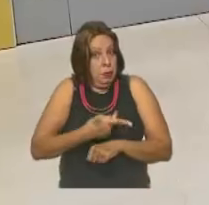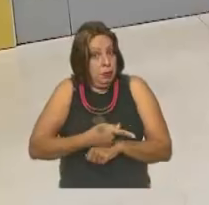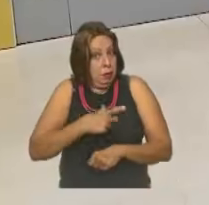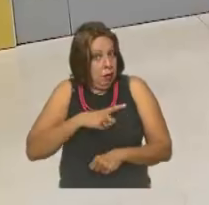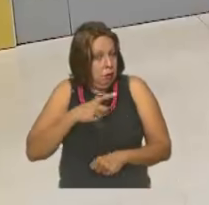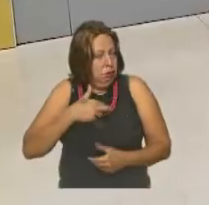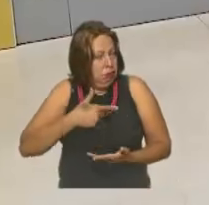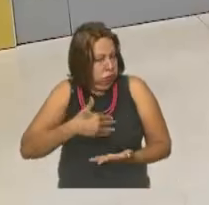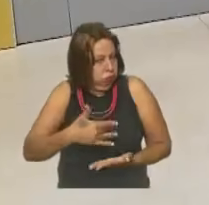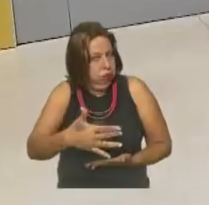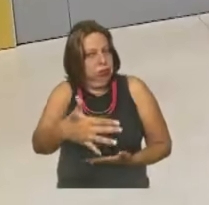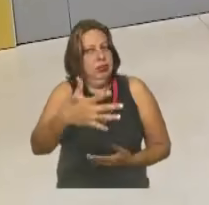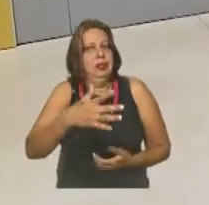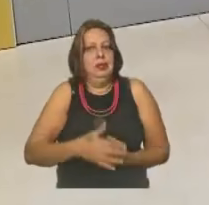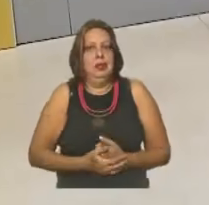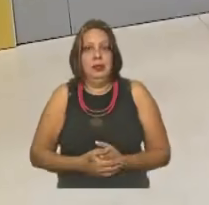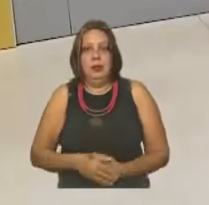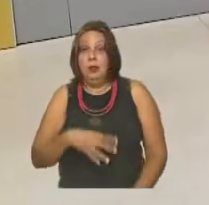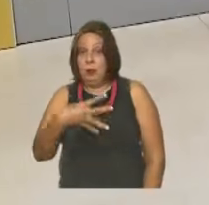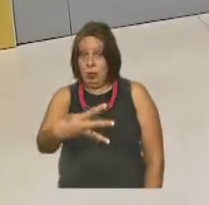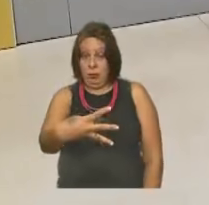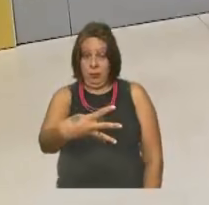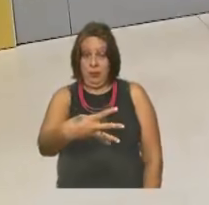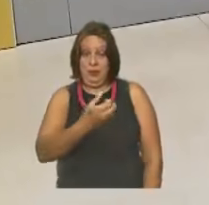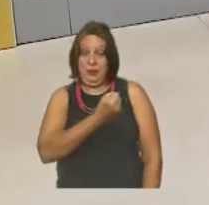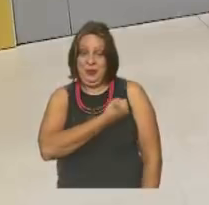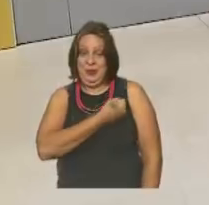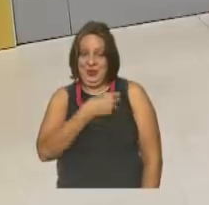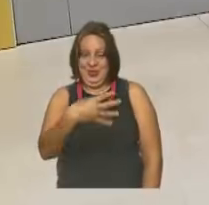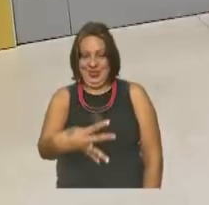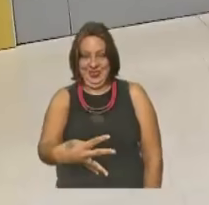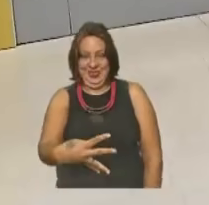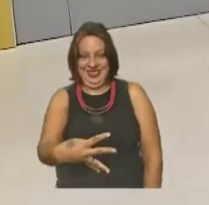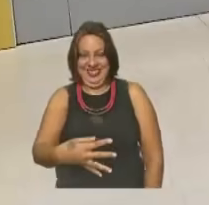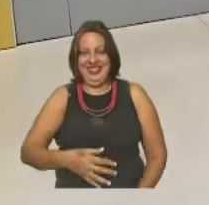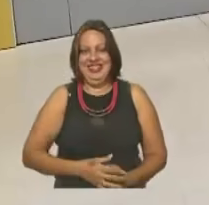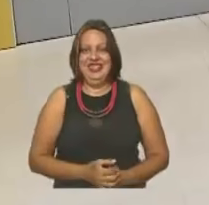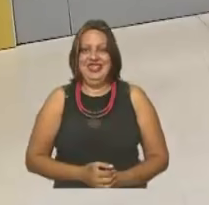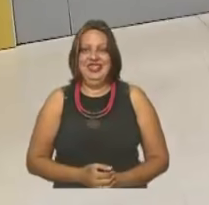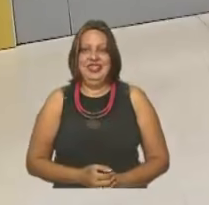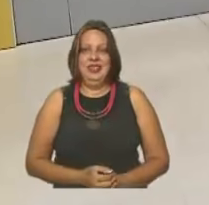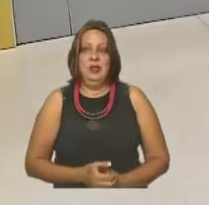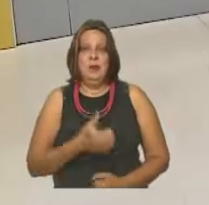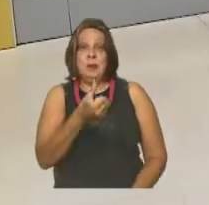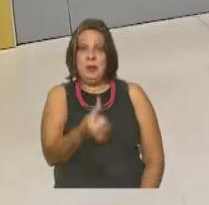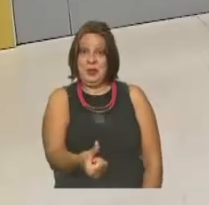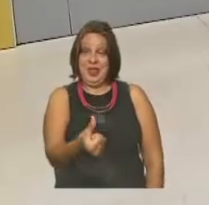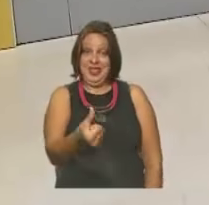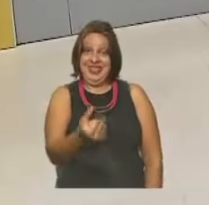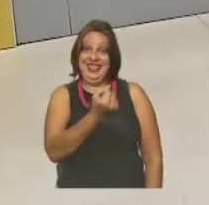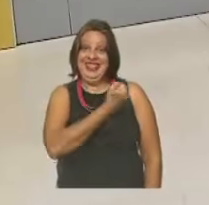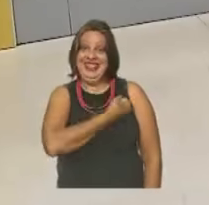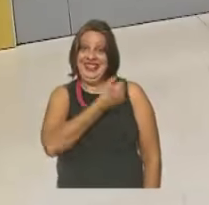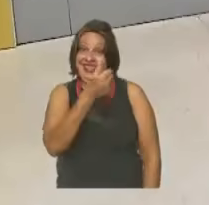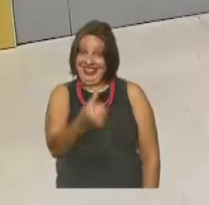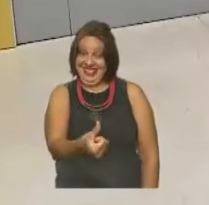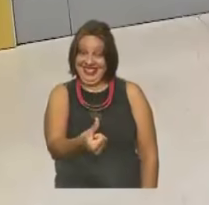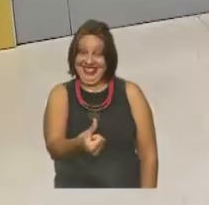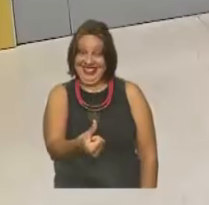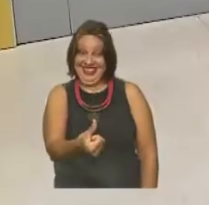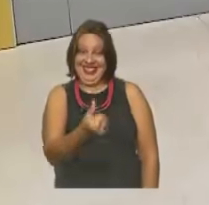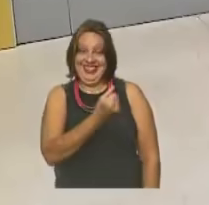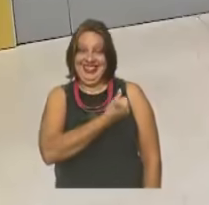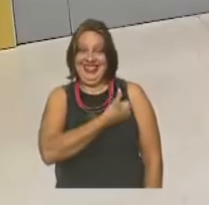ainda. 4, 4, marque aí. Número 4, 4. Subiu o número 4, subiu também o número 6, meia